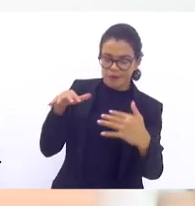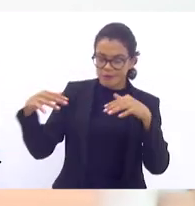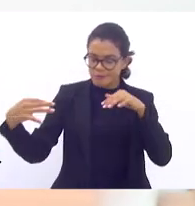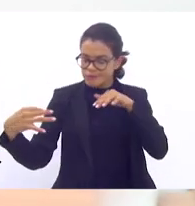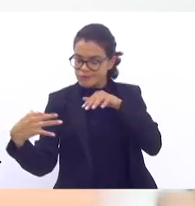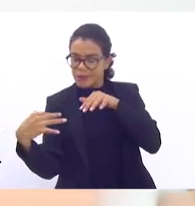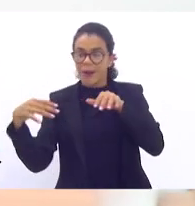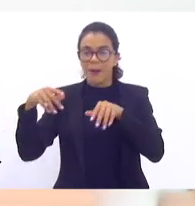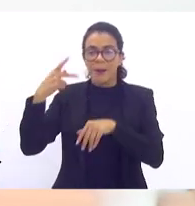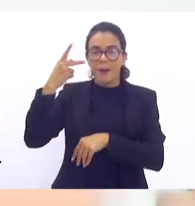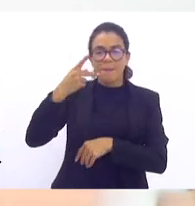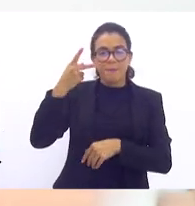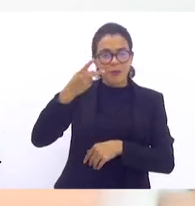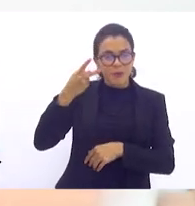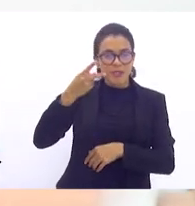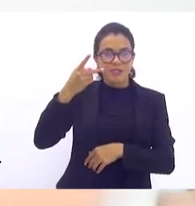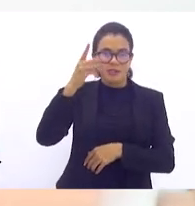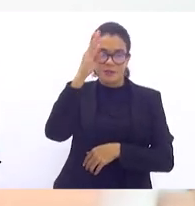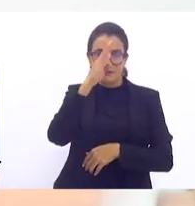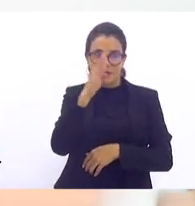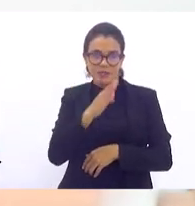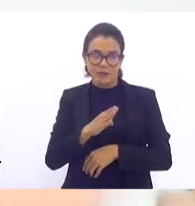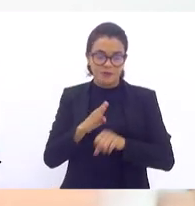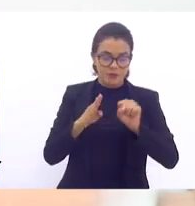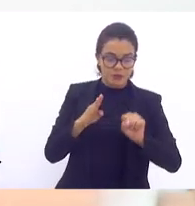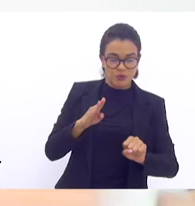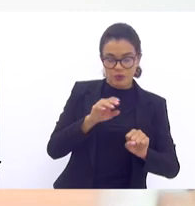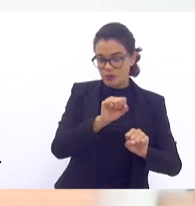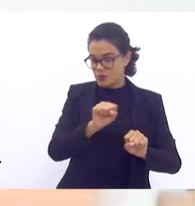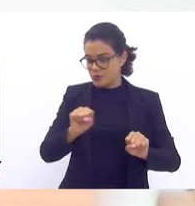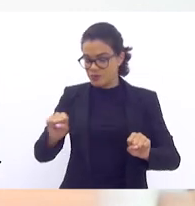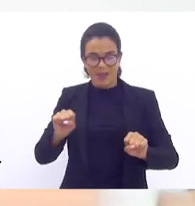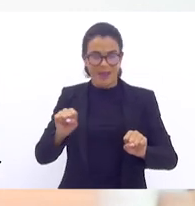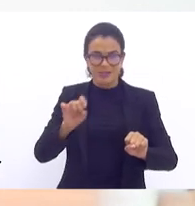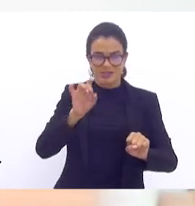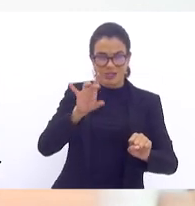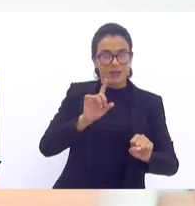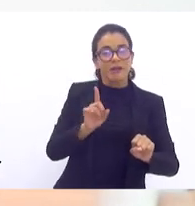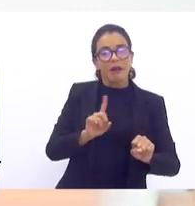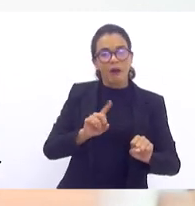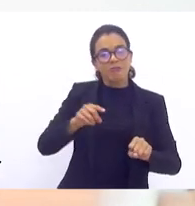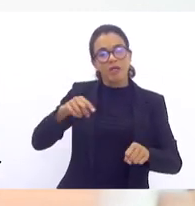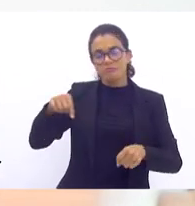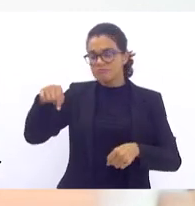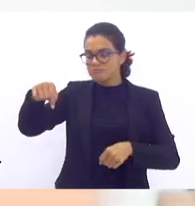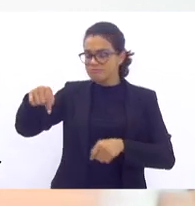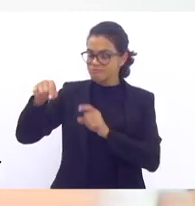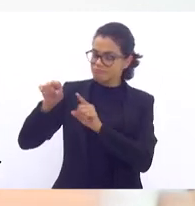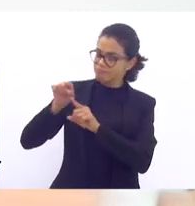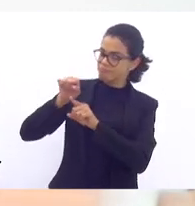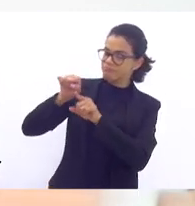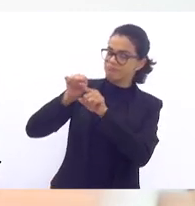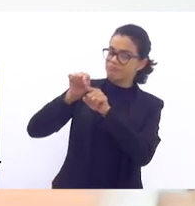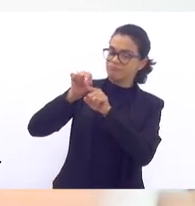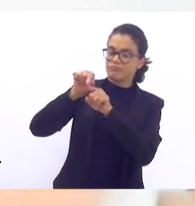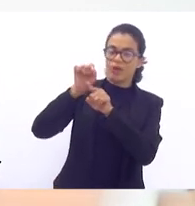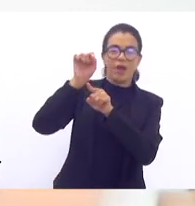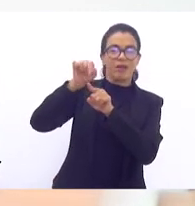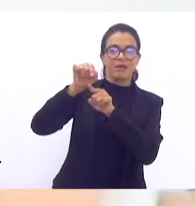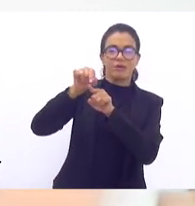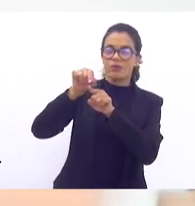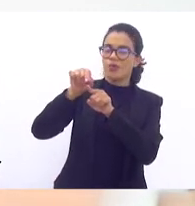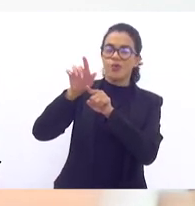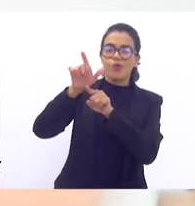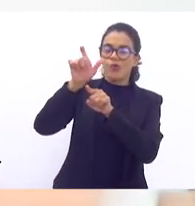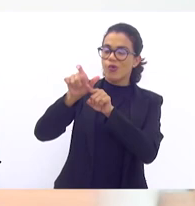que toda a política do Brasil não só da região sul Sudeste pudesse estar perto da capital mas buscou-se ali um